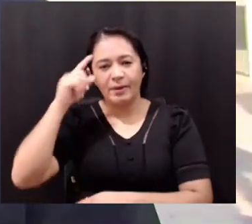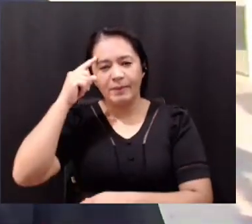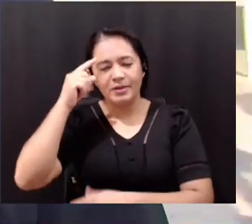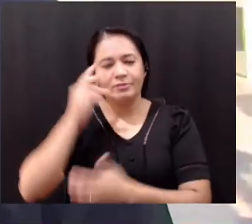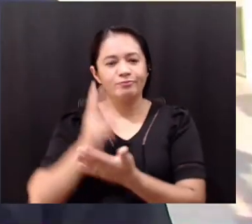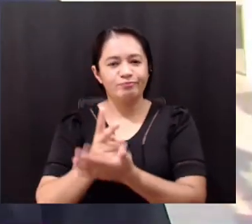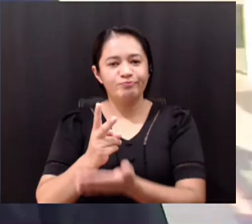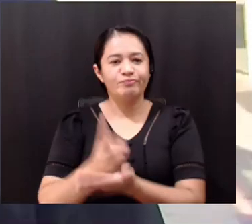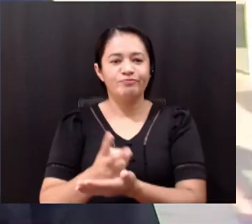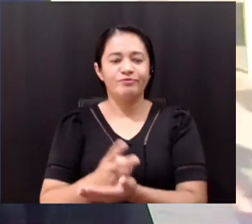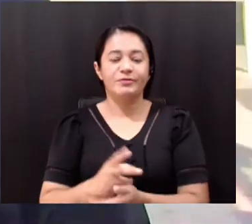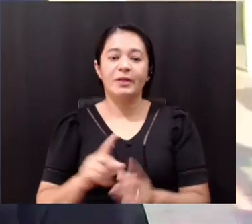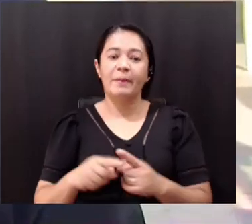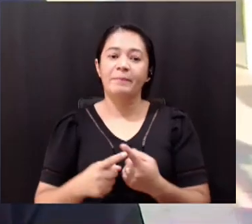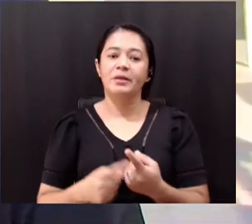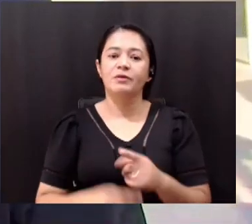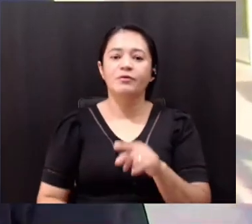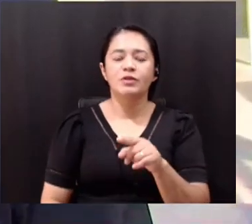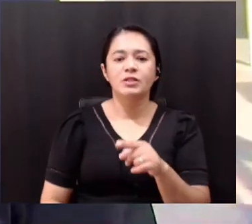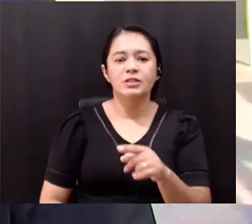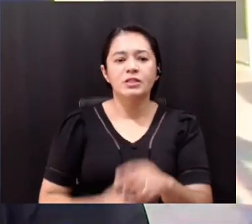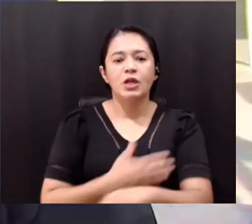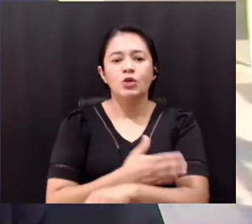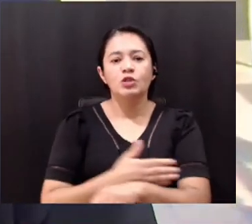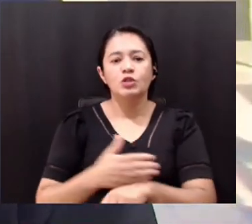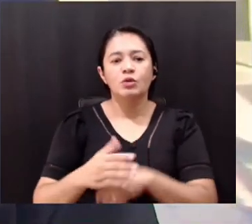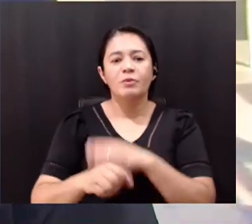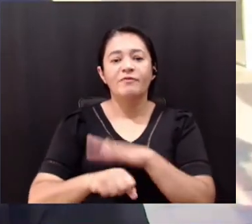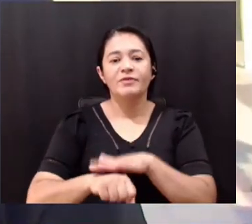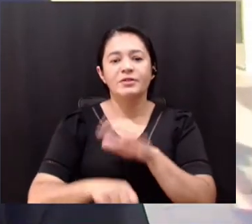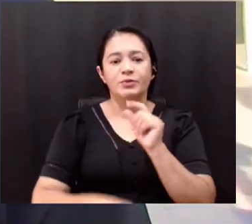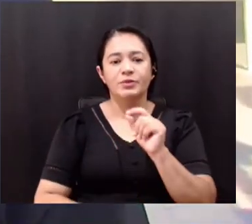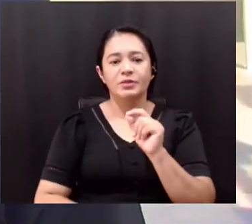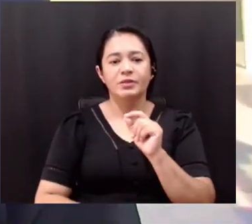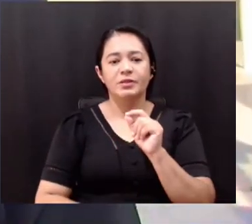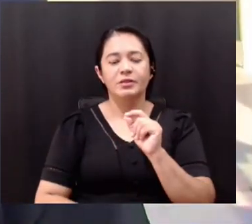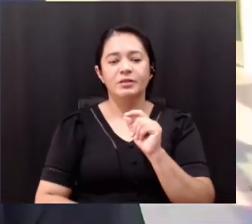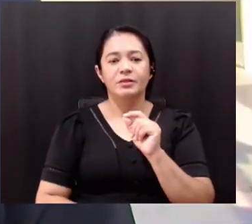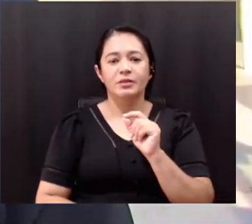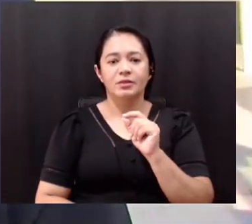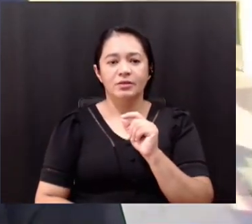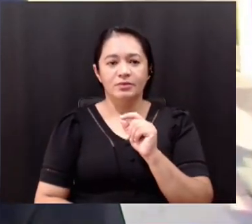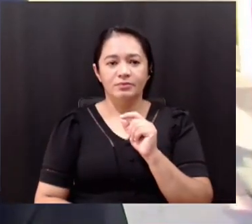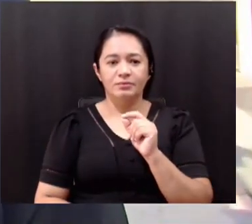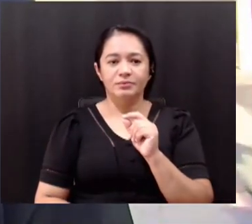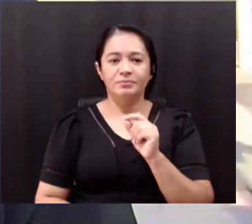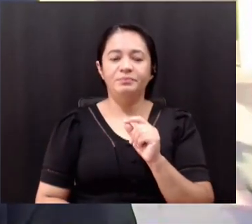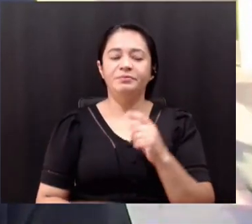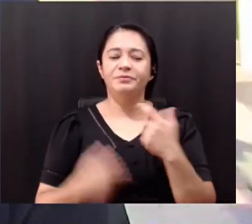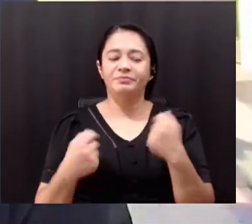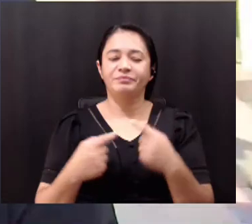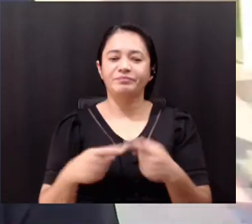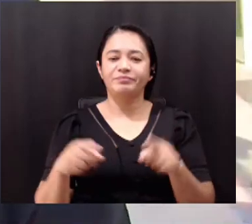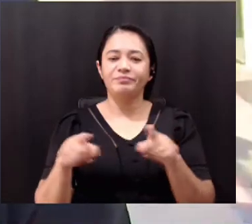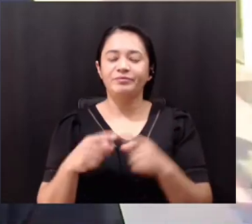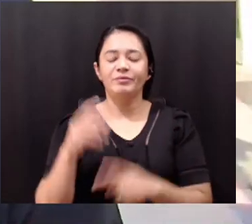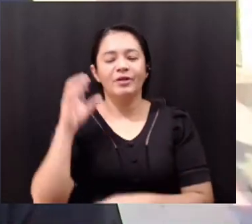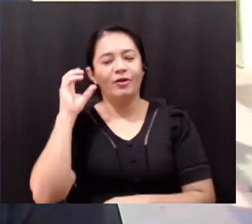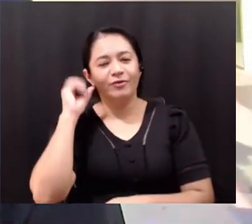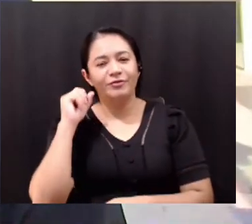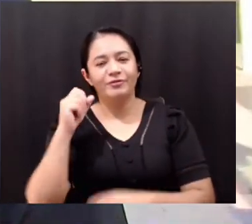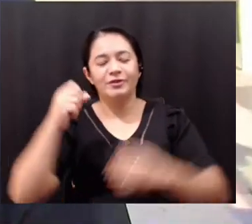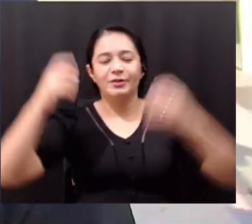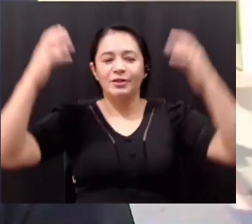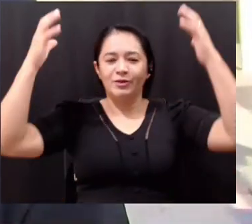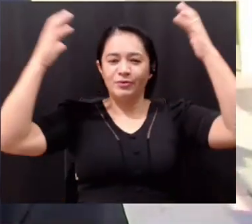né, o que você costuma fazer? Aí eu acho que você tem que ouvir uma música, ficar tranquilo, tomar um banho bem quente, dar uma relaxada,